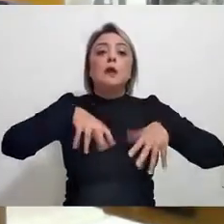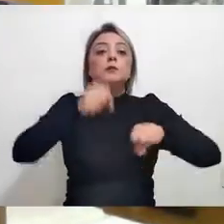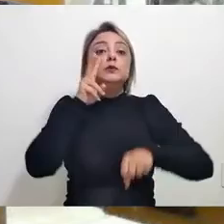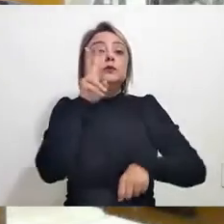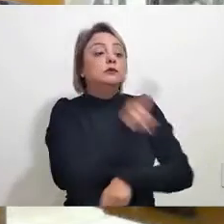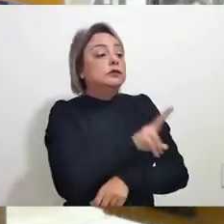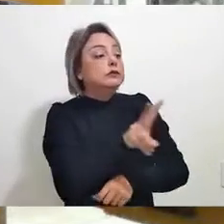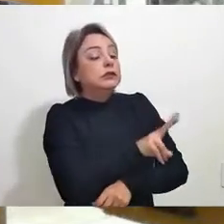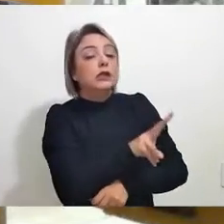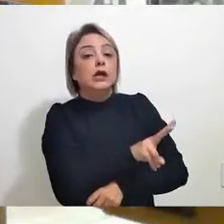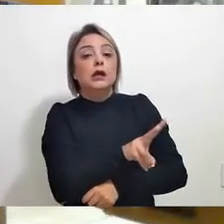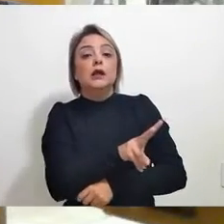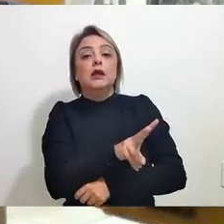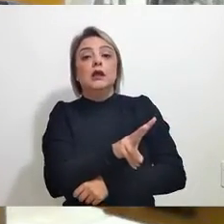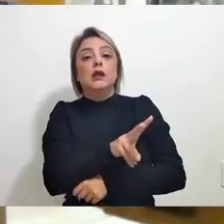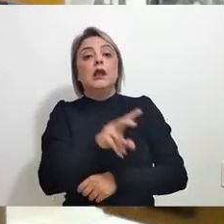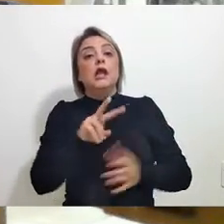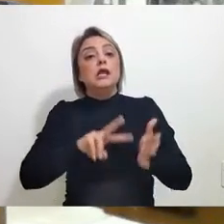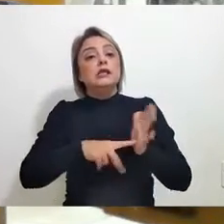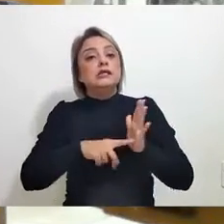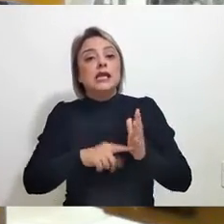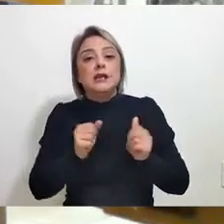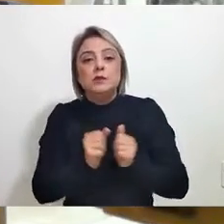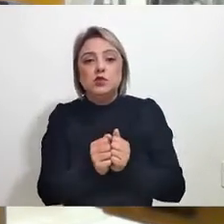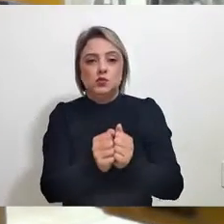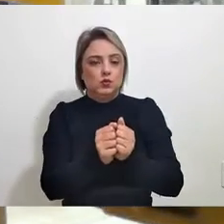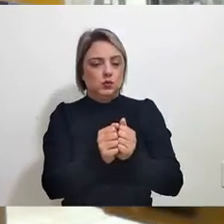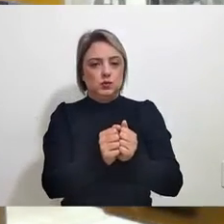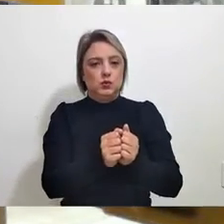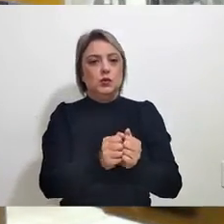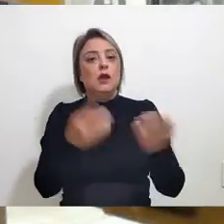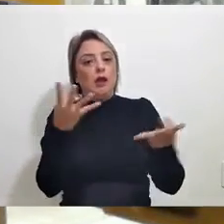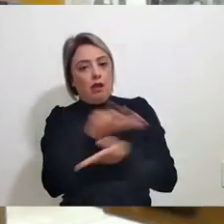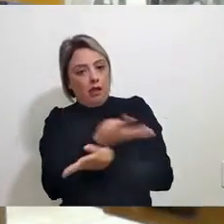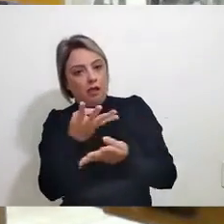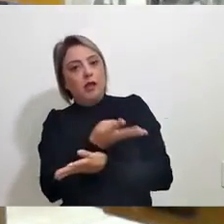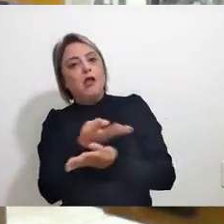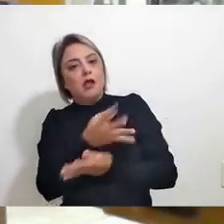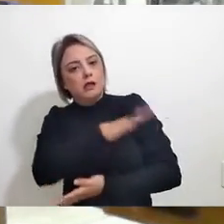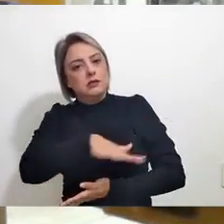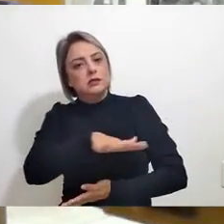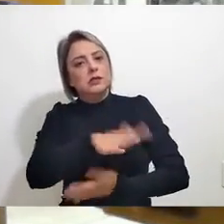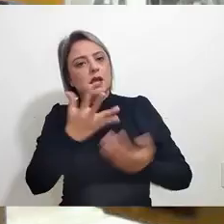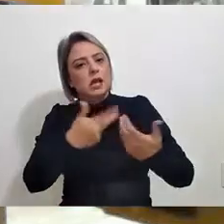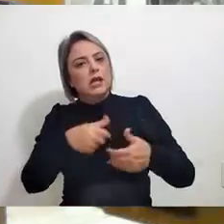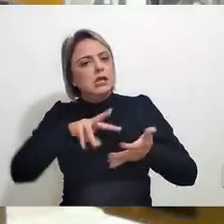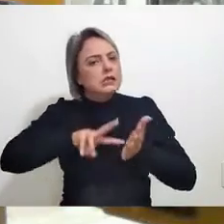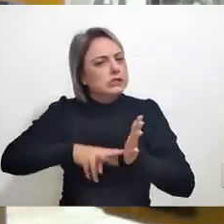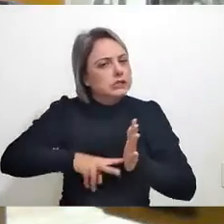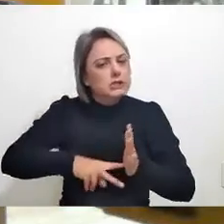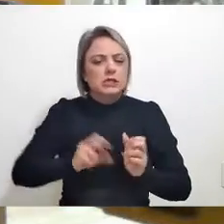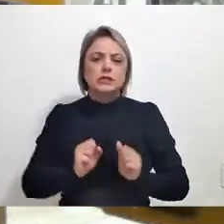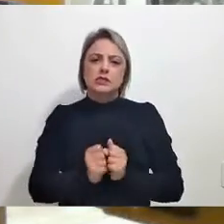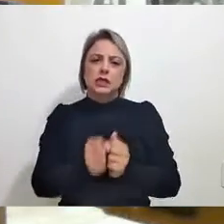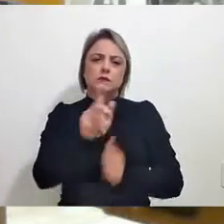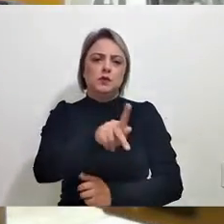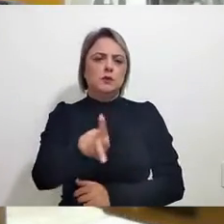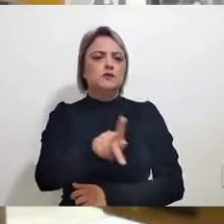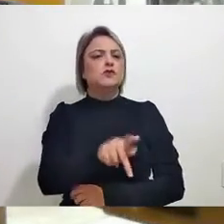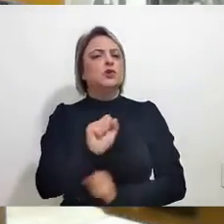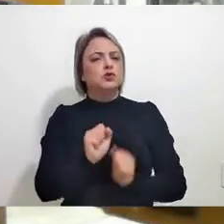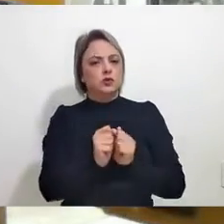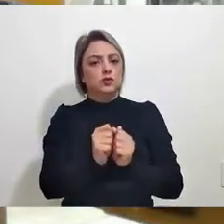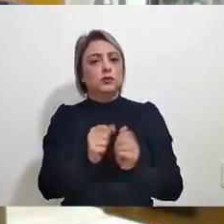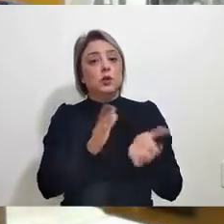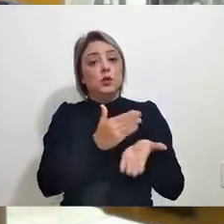lá em 1973, uma criança chamada Araceli, de apenas 8 anos de idade, foi vítima de abuso sexual. Ela foi morta,